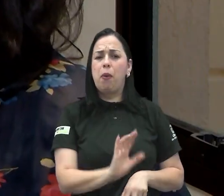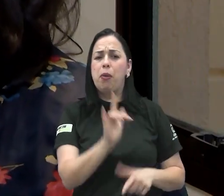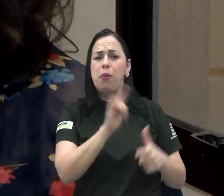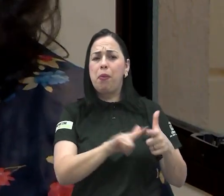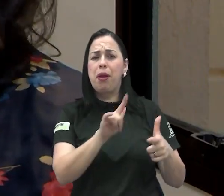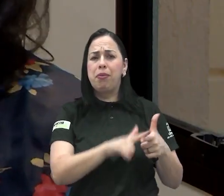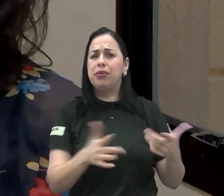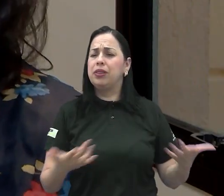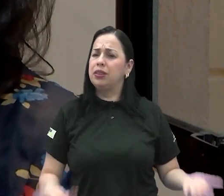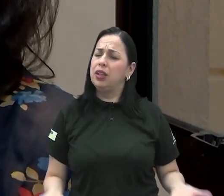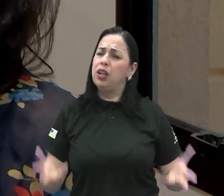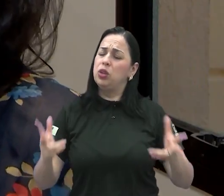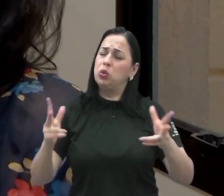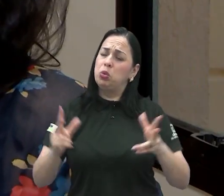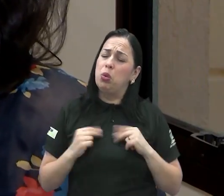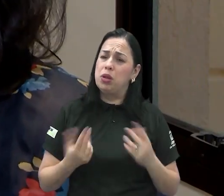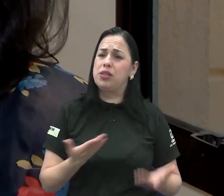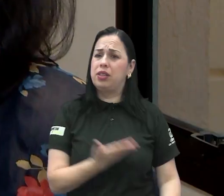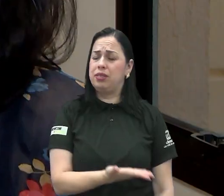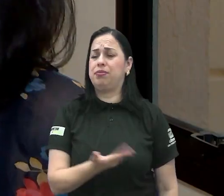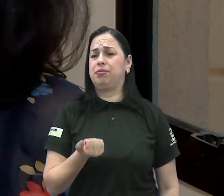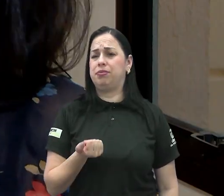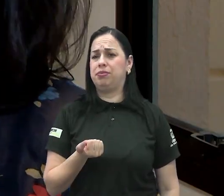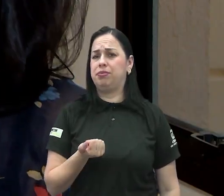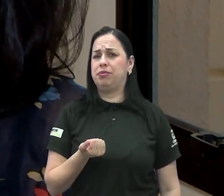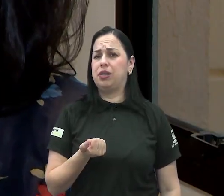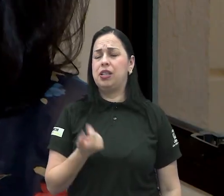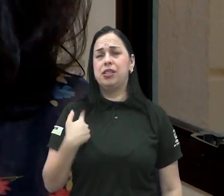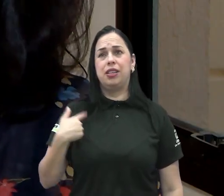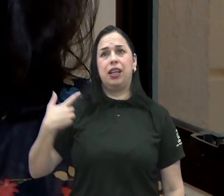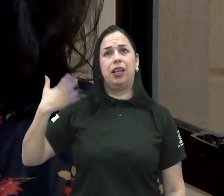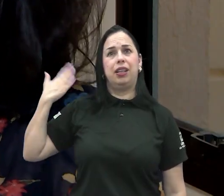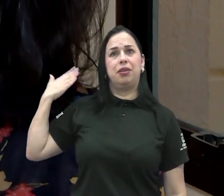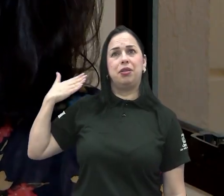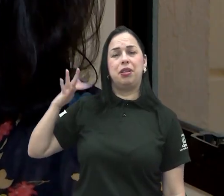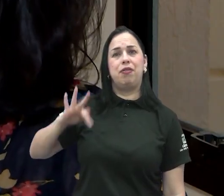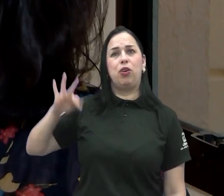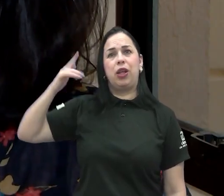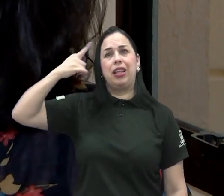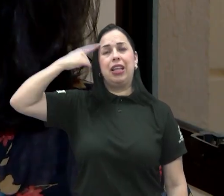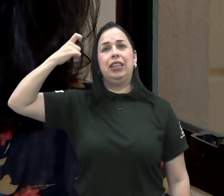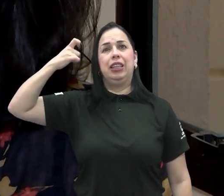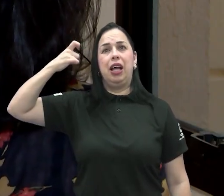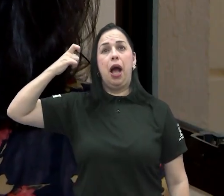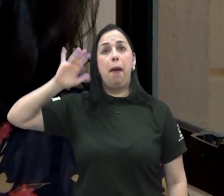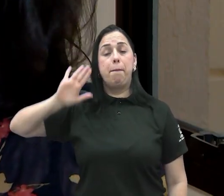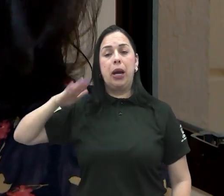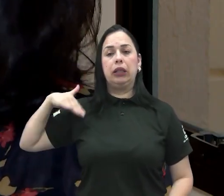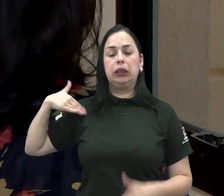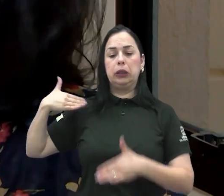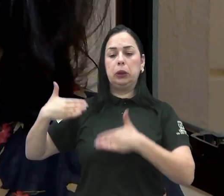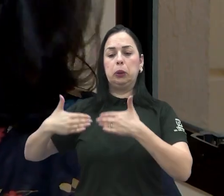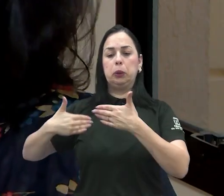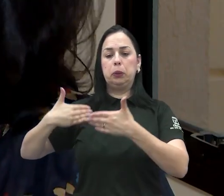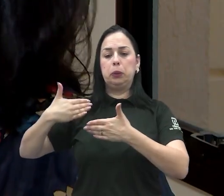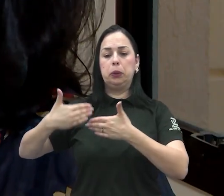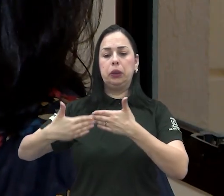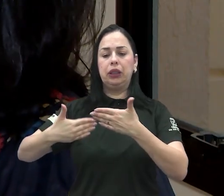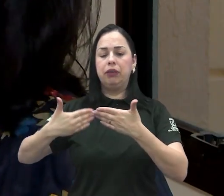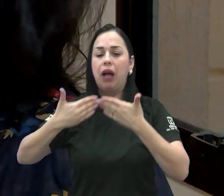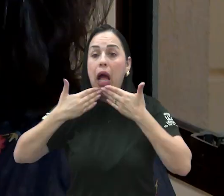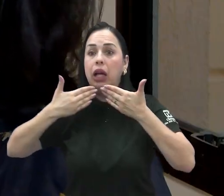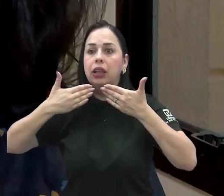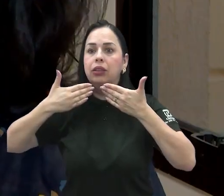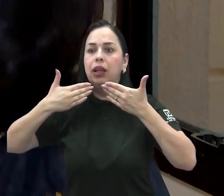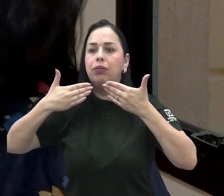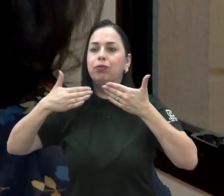que o professor está enfrentando, que você fala assim, poxa vida, né? Você entra com uma ideia, só que quando você